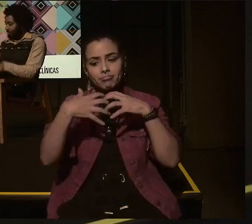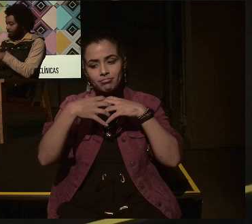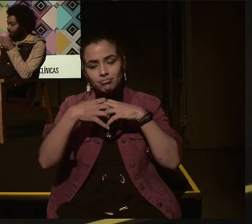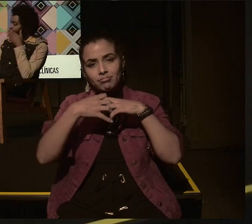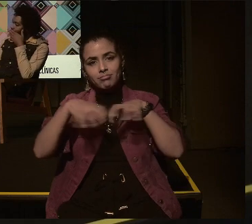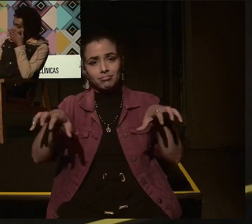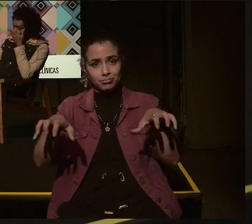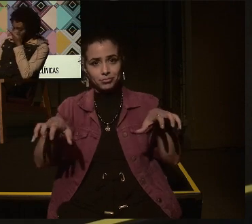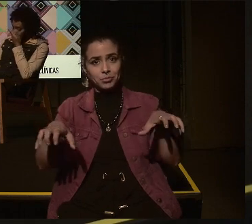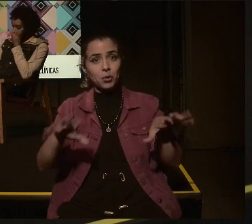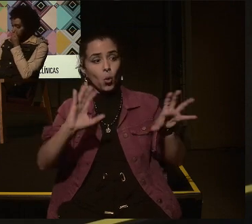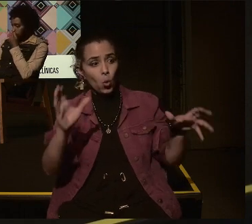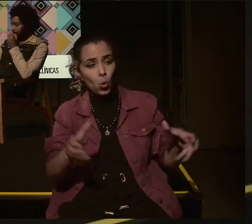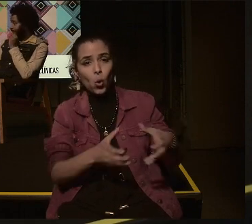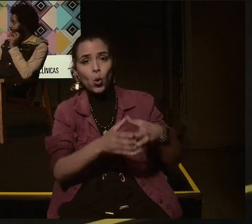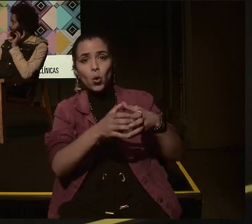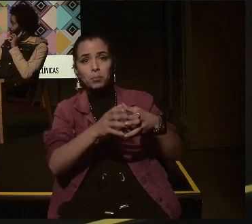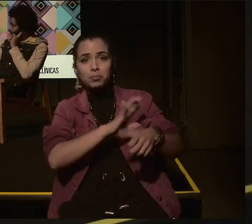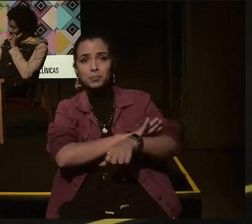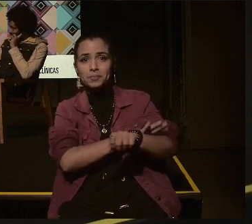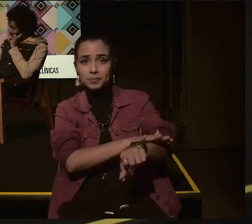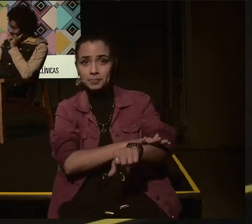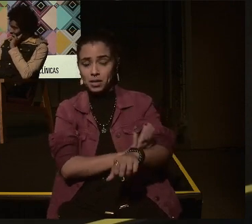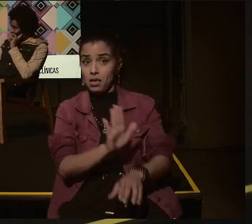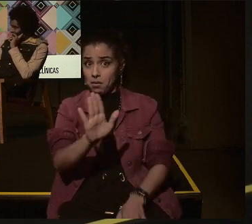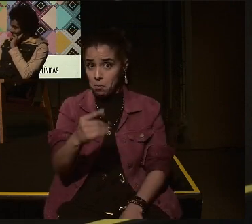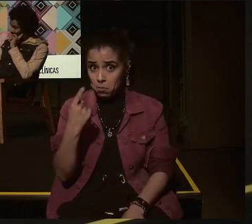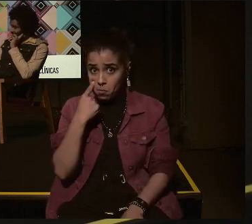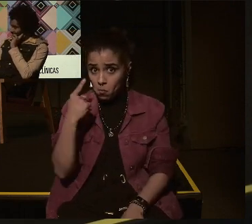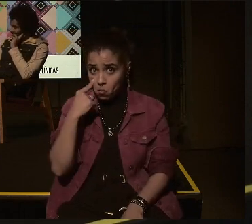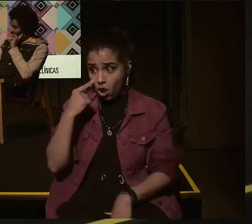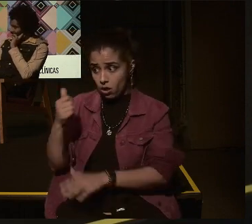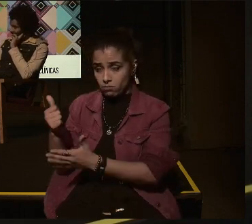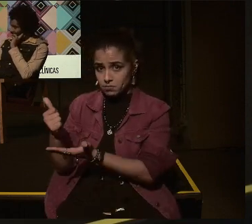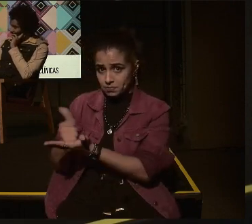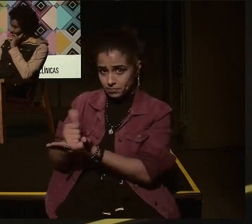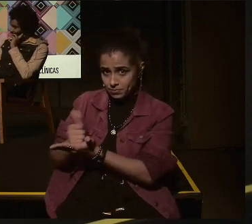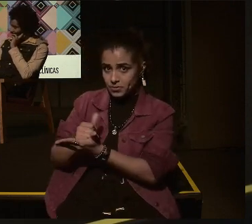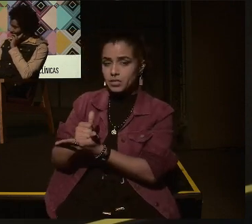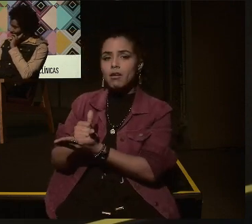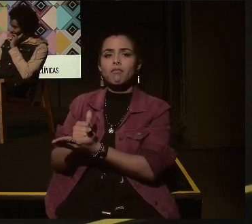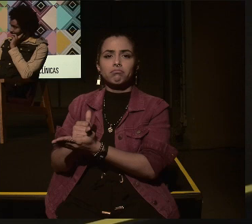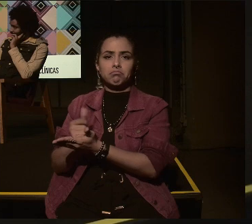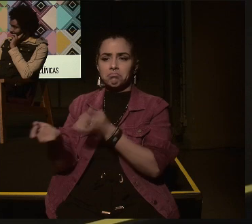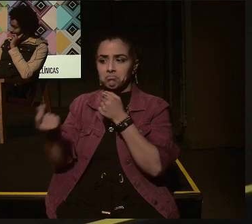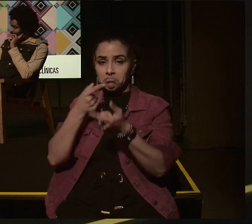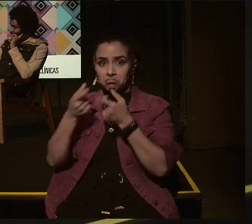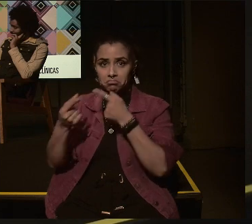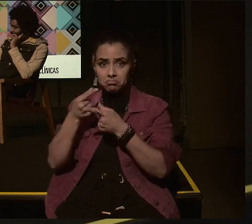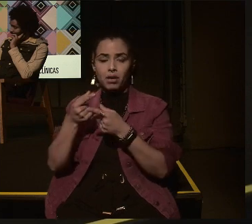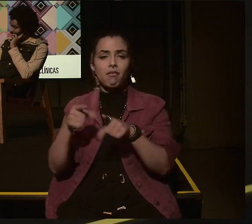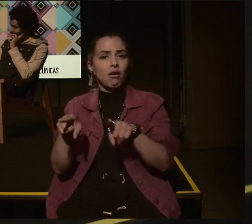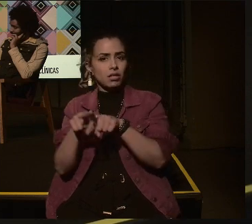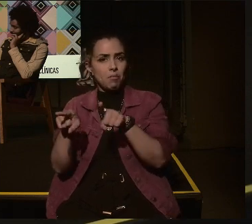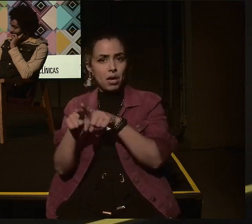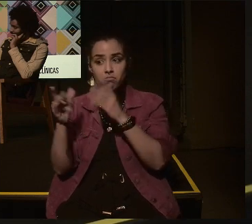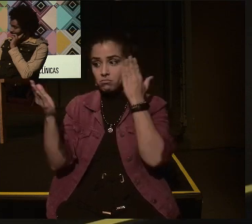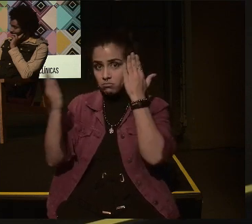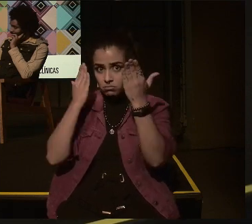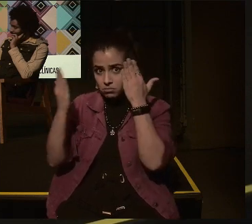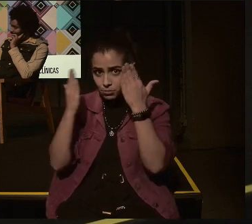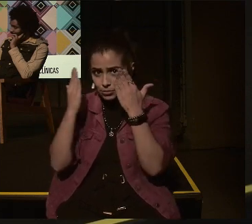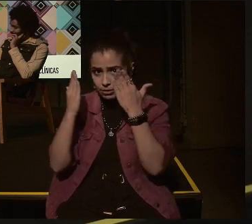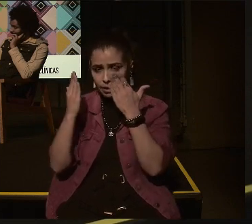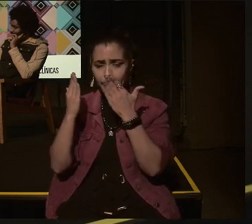Não pense que a indústria farmacológica e que a psiquiatria manicomial, há muitas psiquiatrias, não